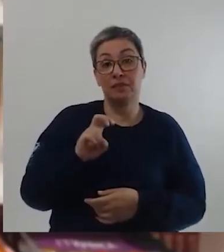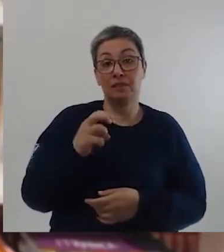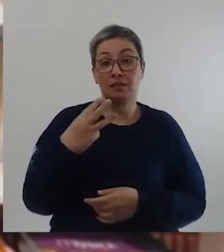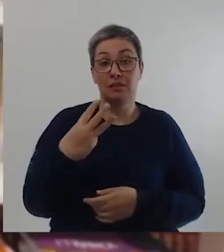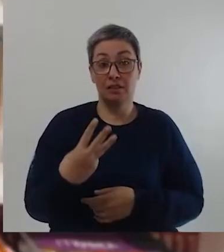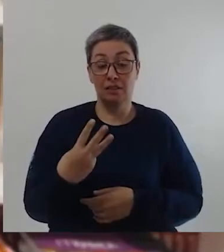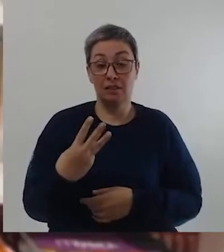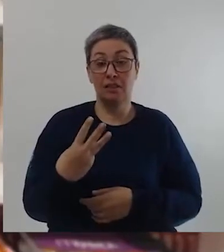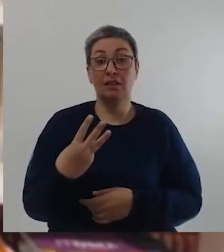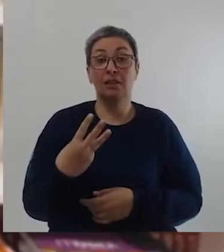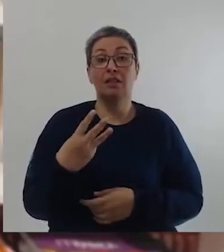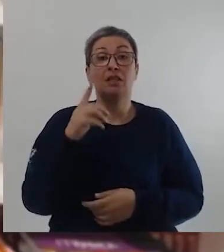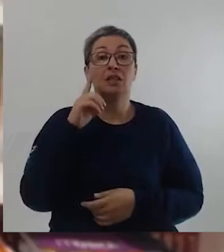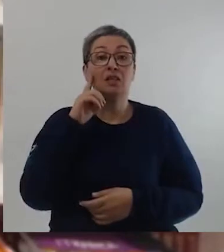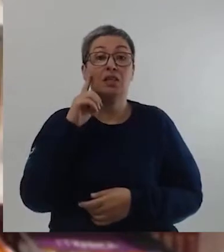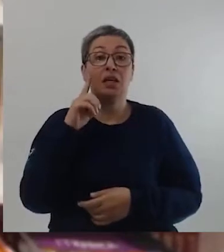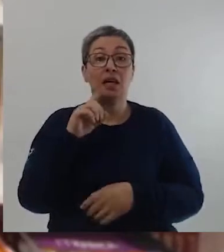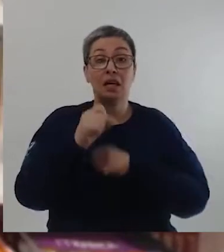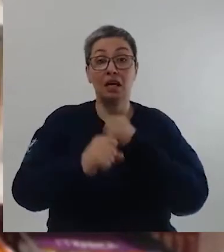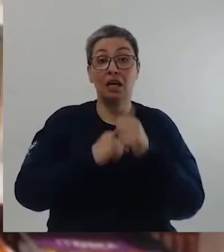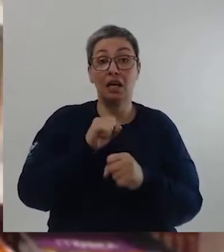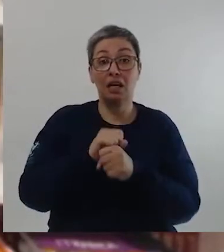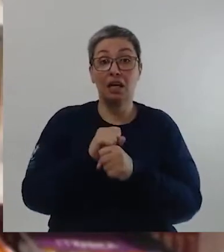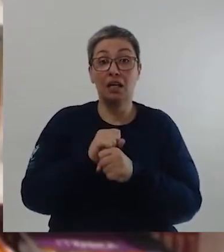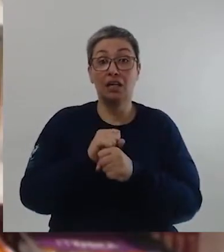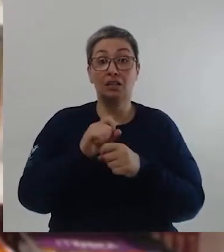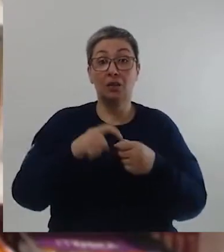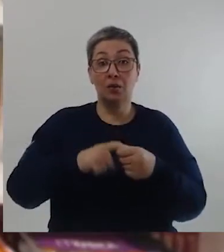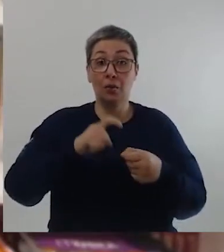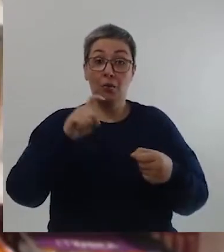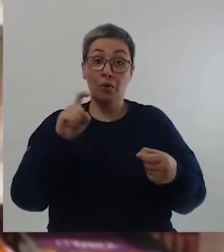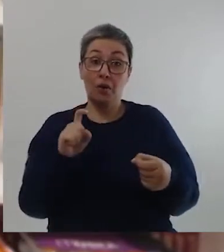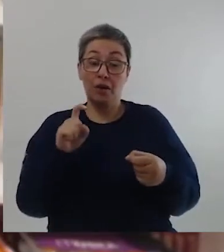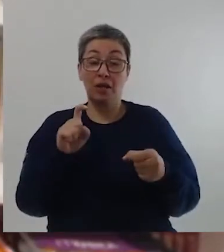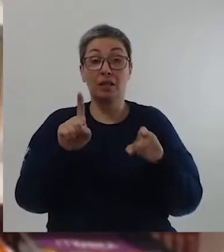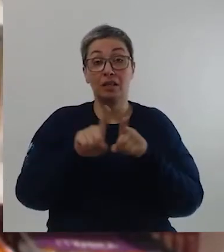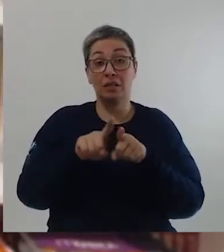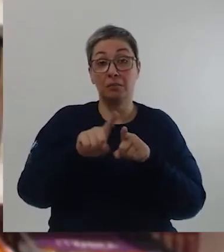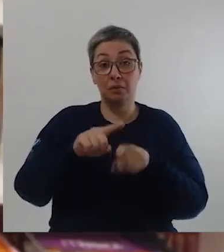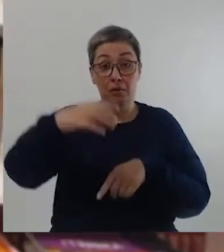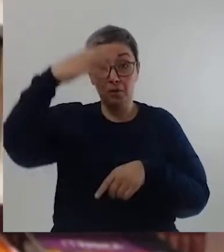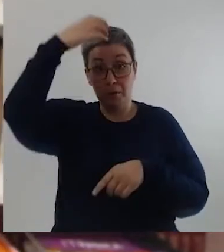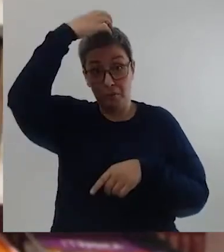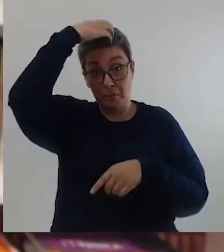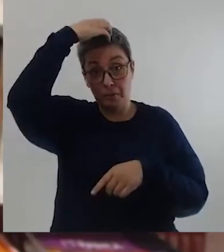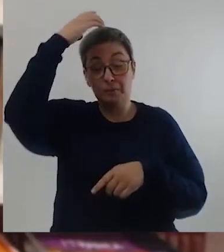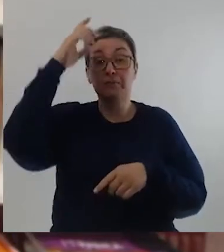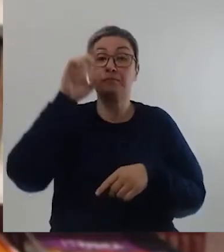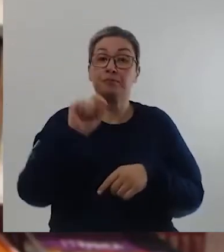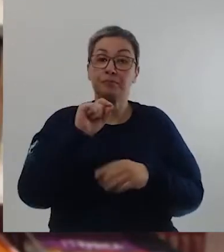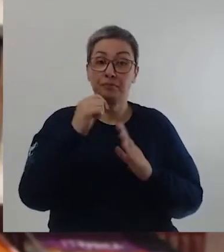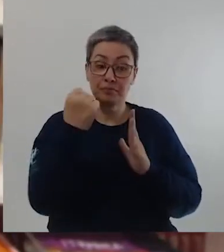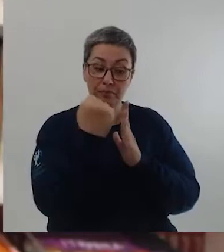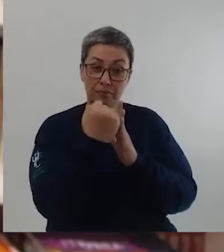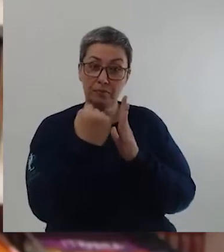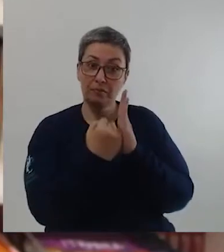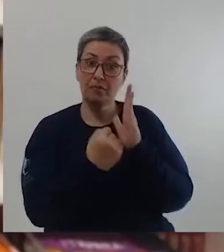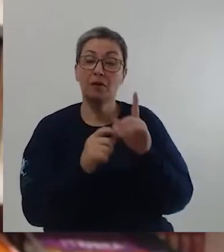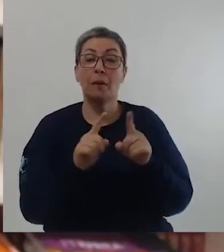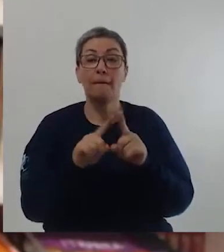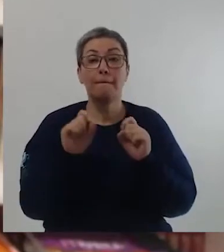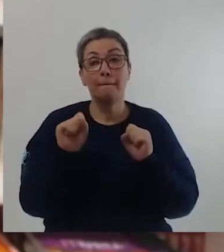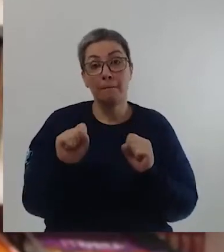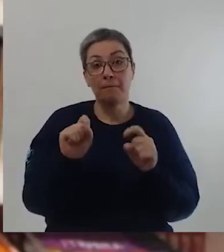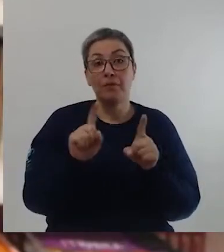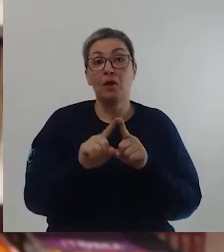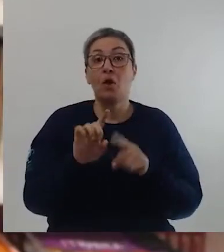53º da Independência e do império o registro